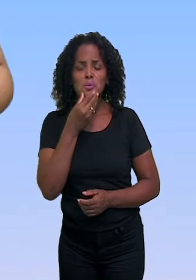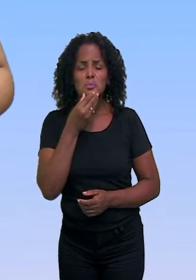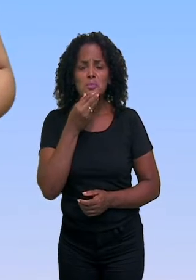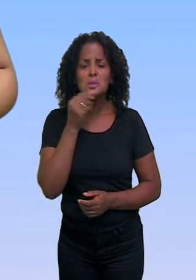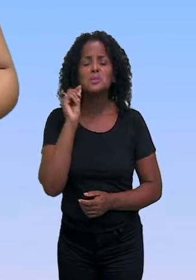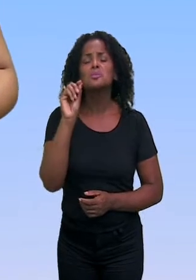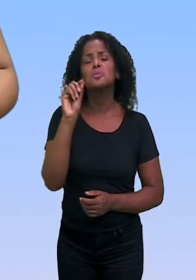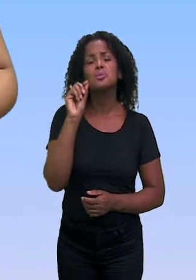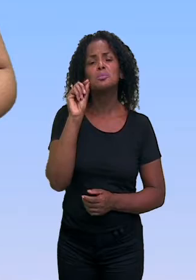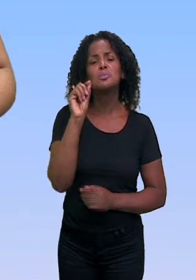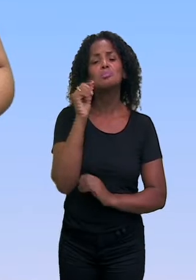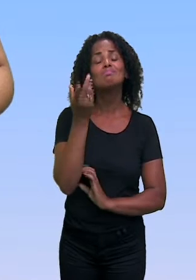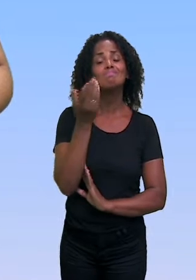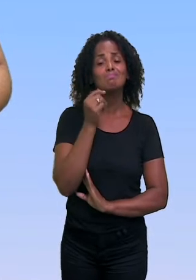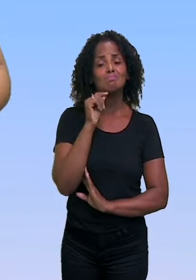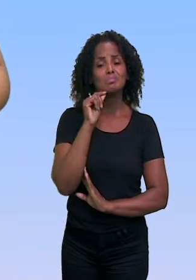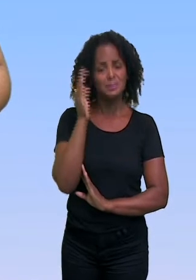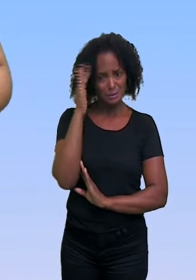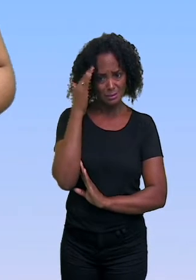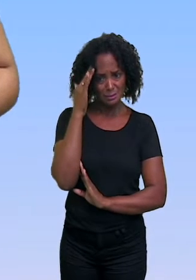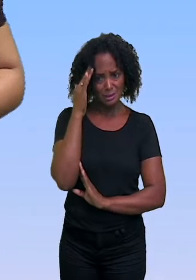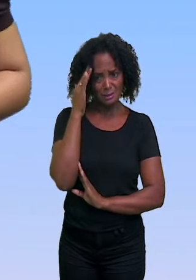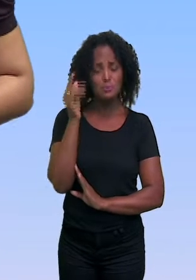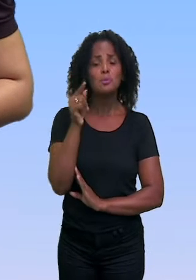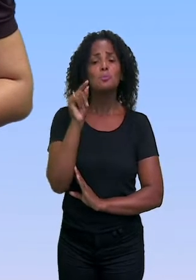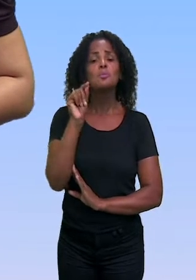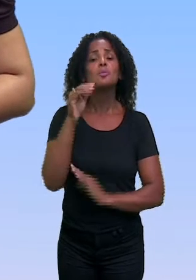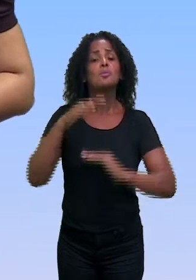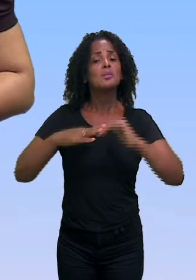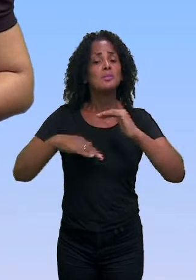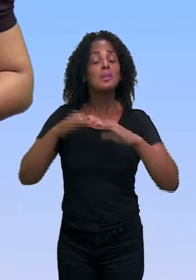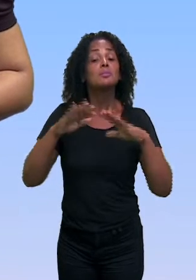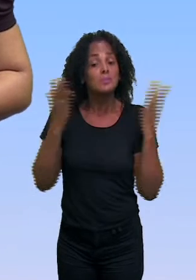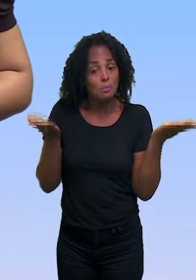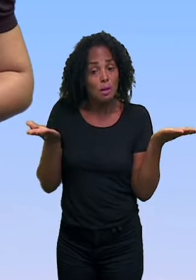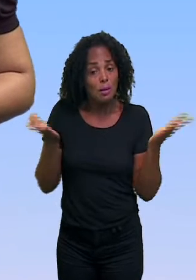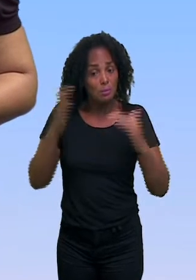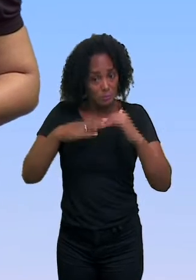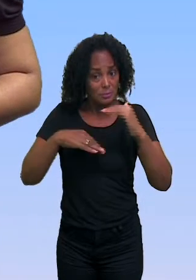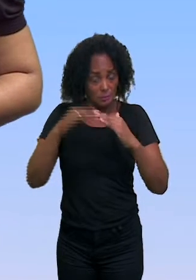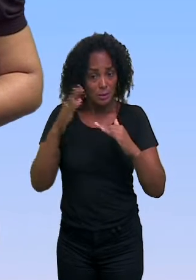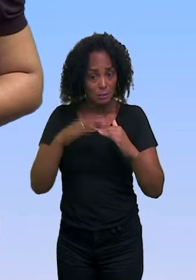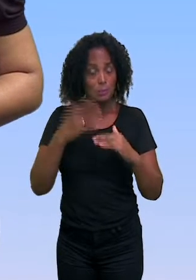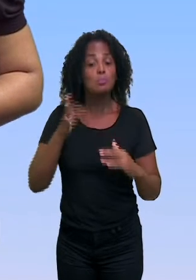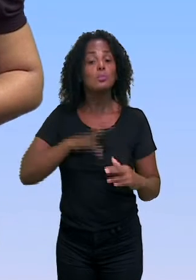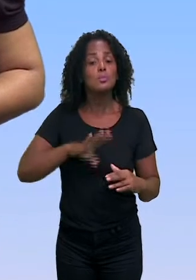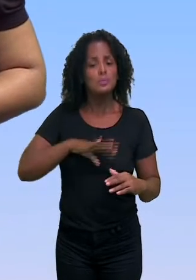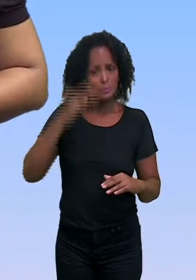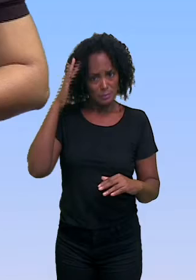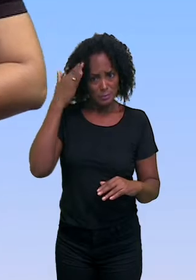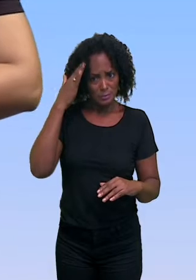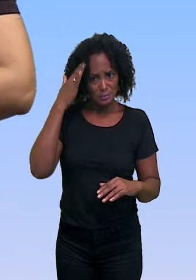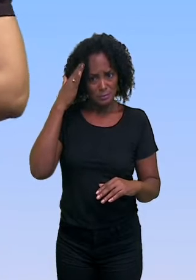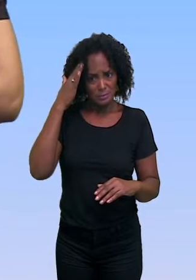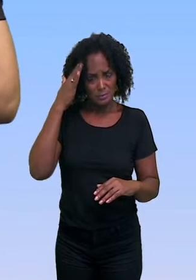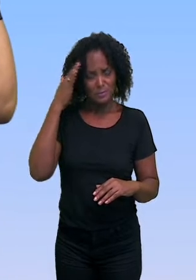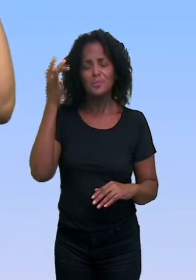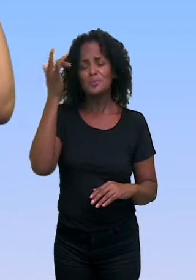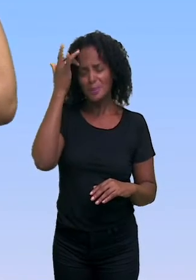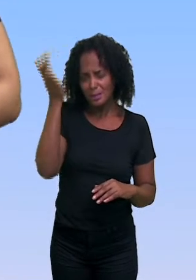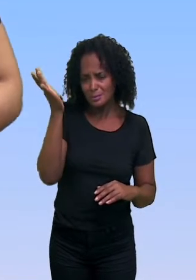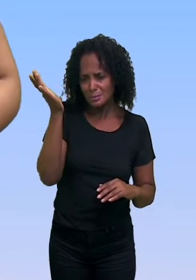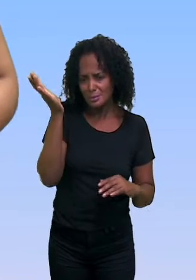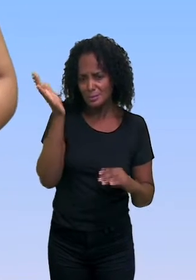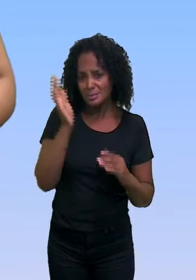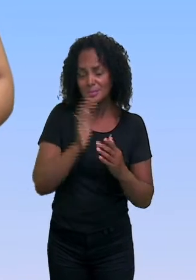é como se diz e essa profissão aí em português e a ficou